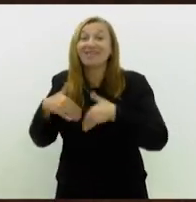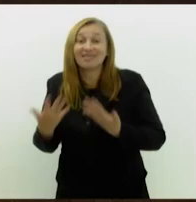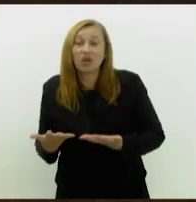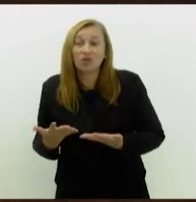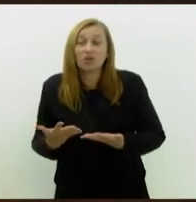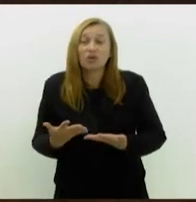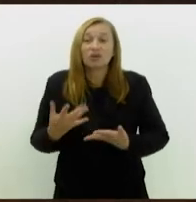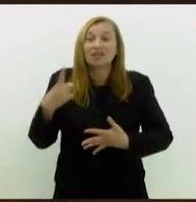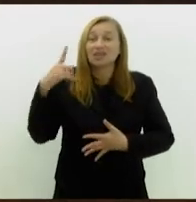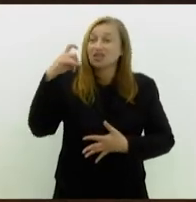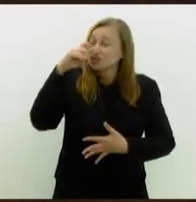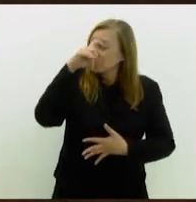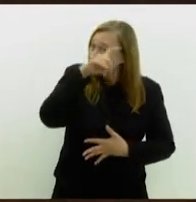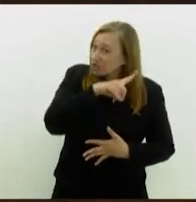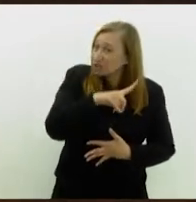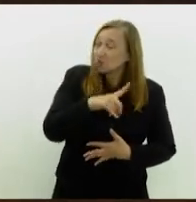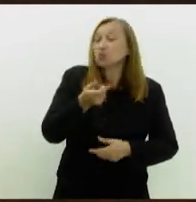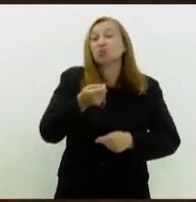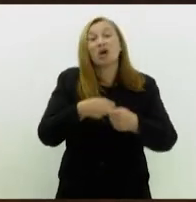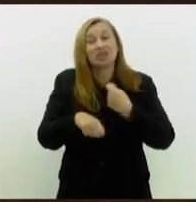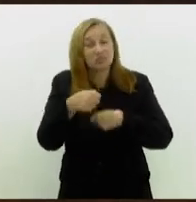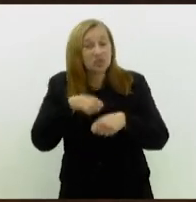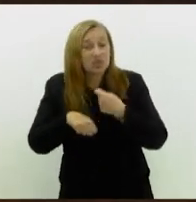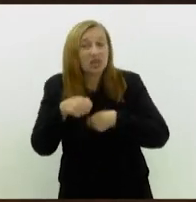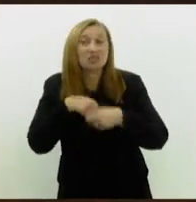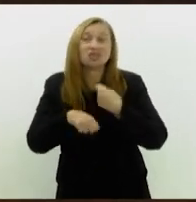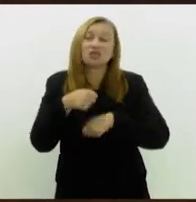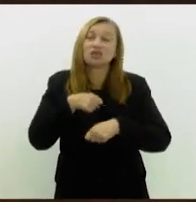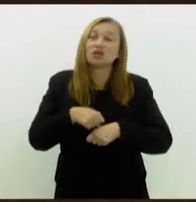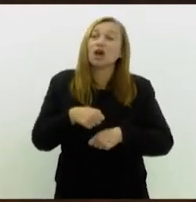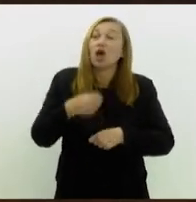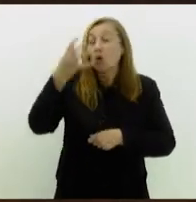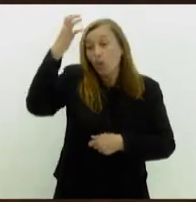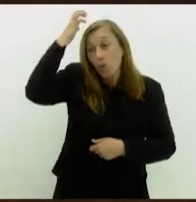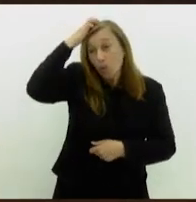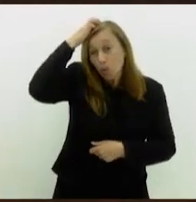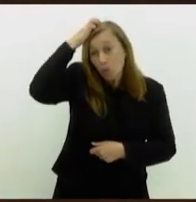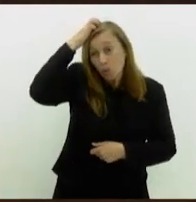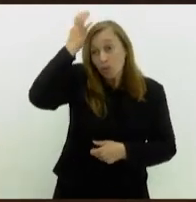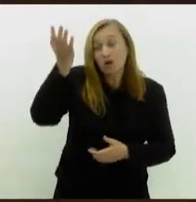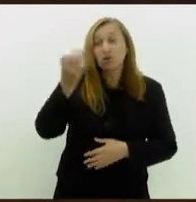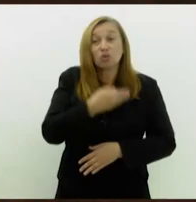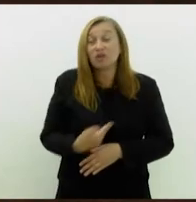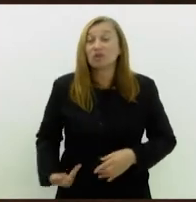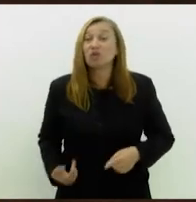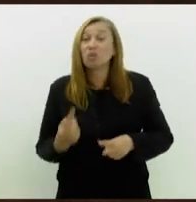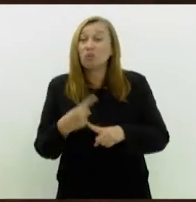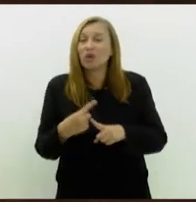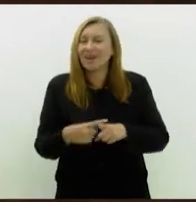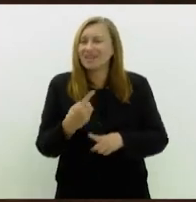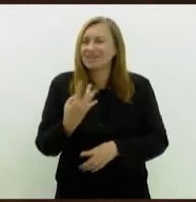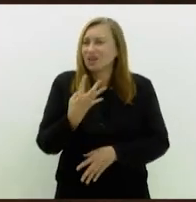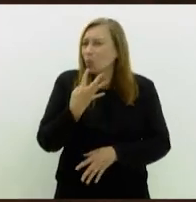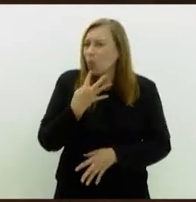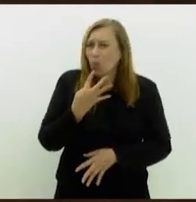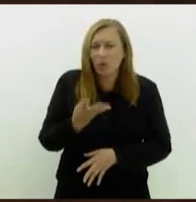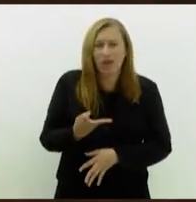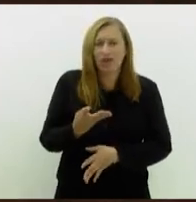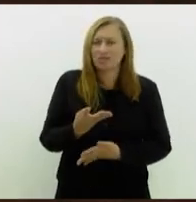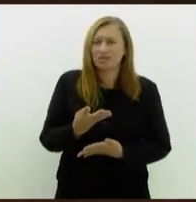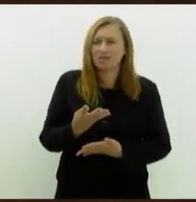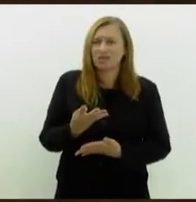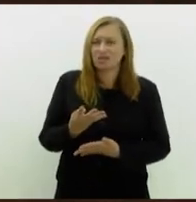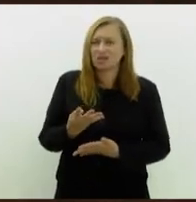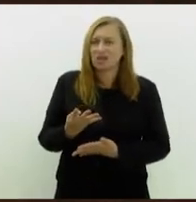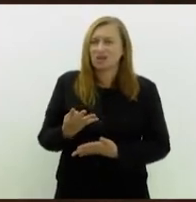no Limbo administrativo que é culpa nada mais que culpa do governador porque se não reconhece a